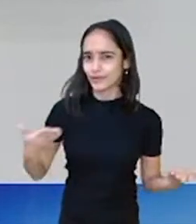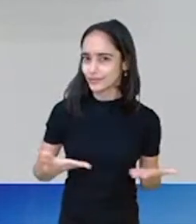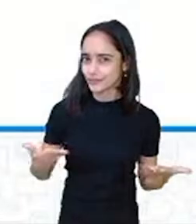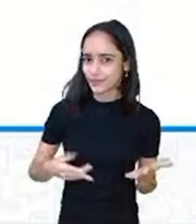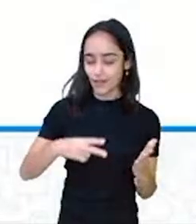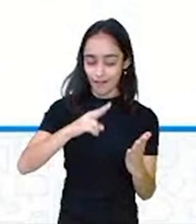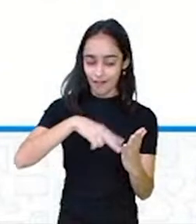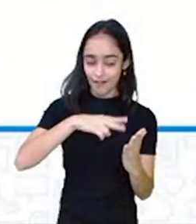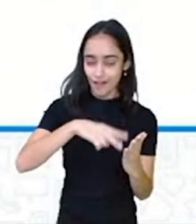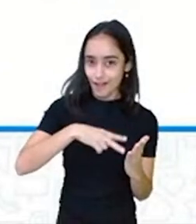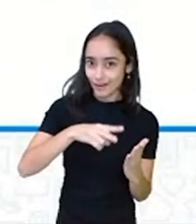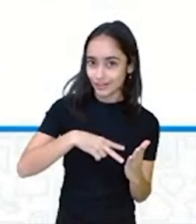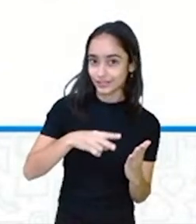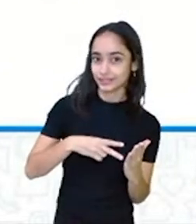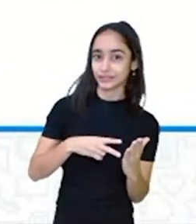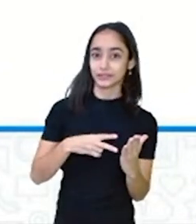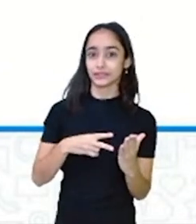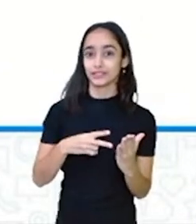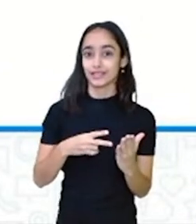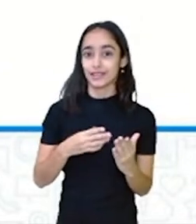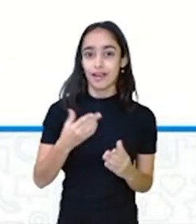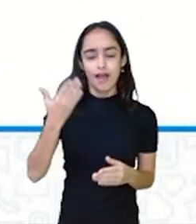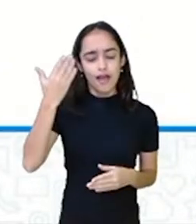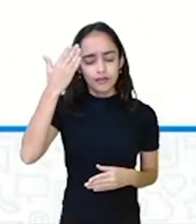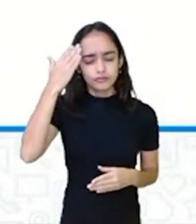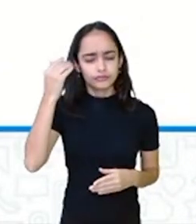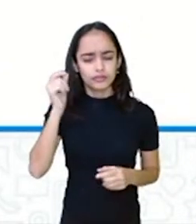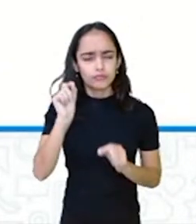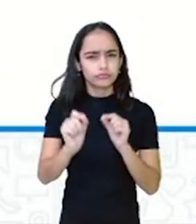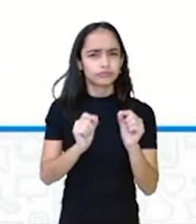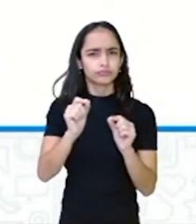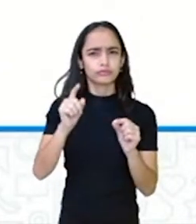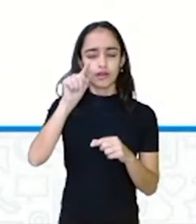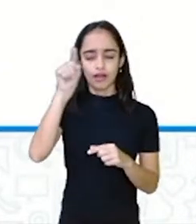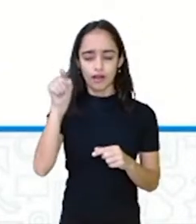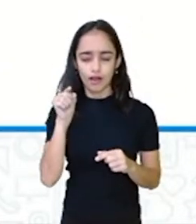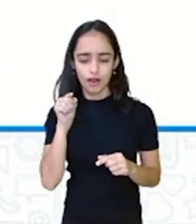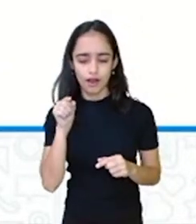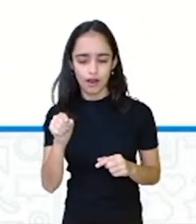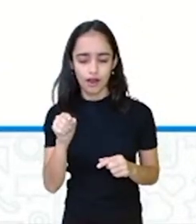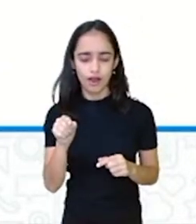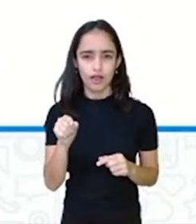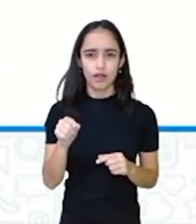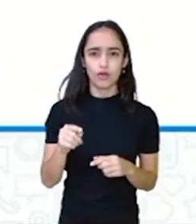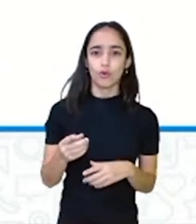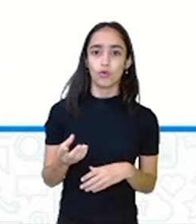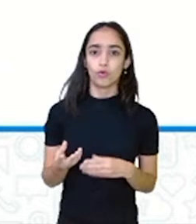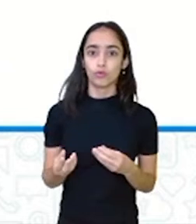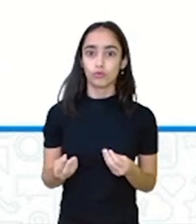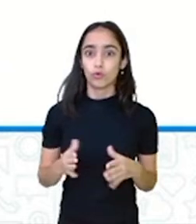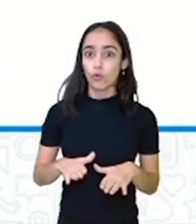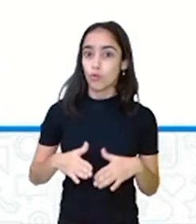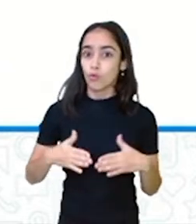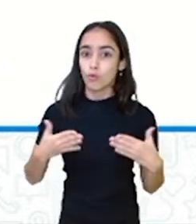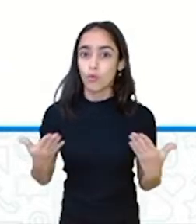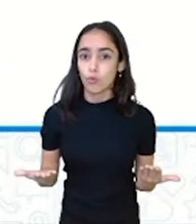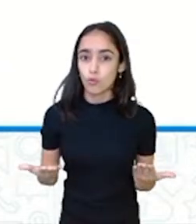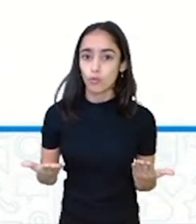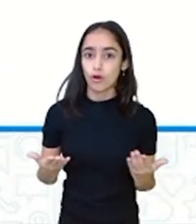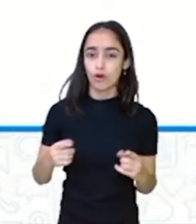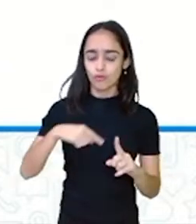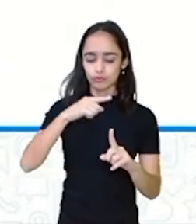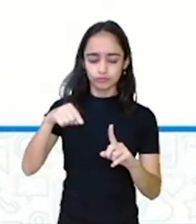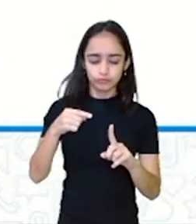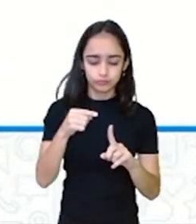textual, identificar os sinais de pontuação e sua função aí. Qual é a função desses